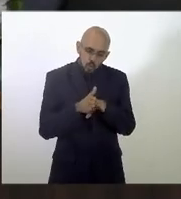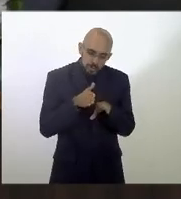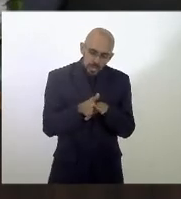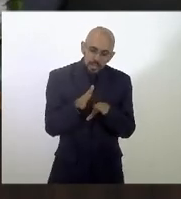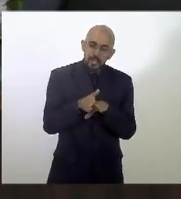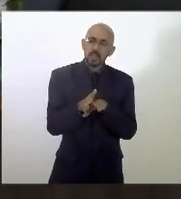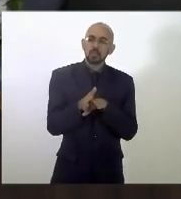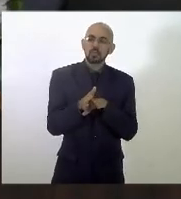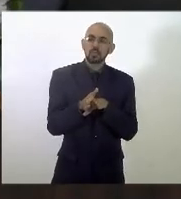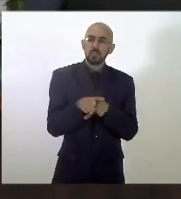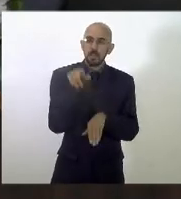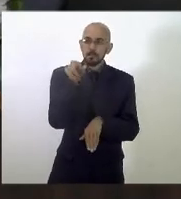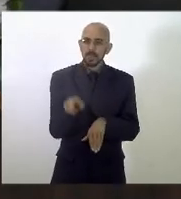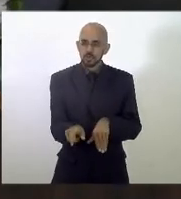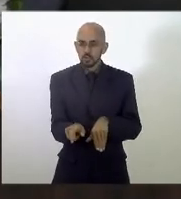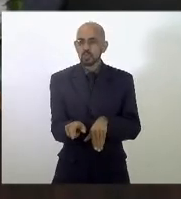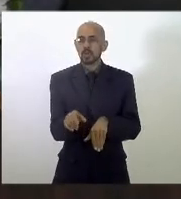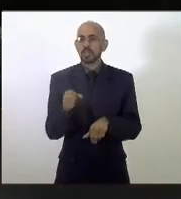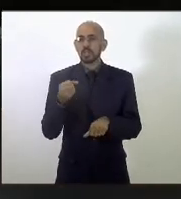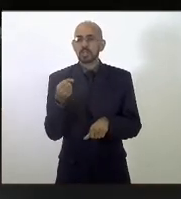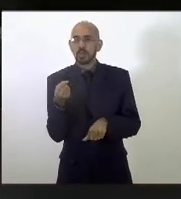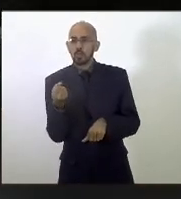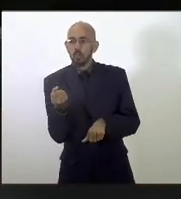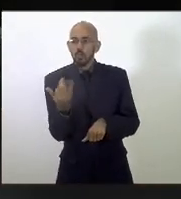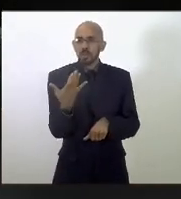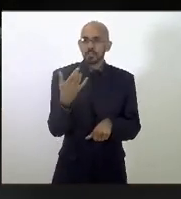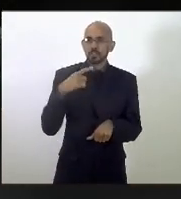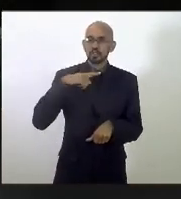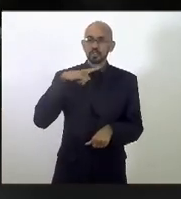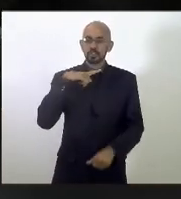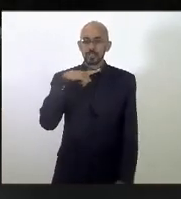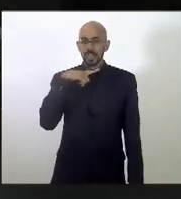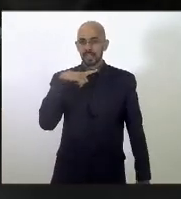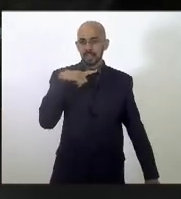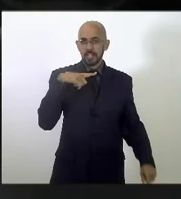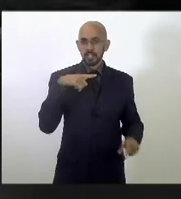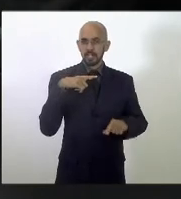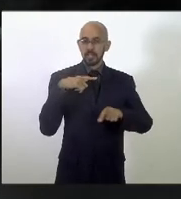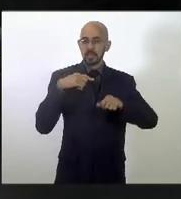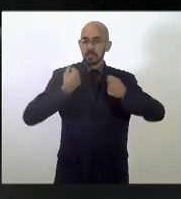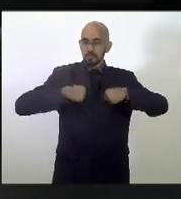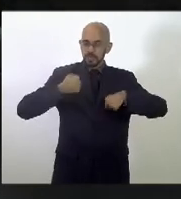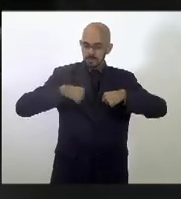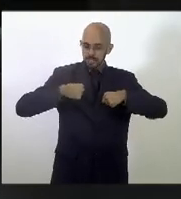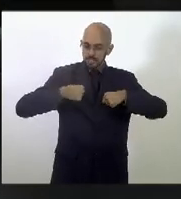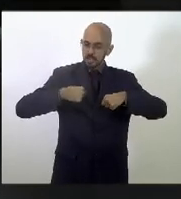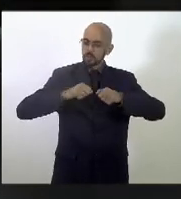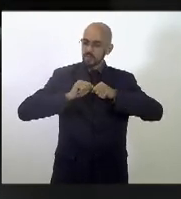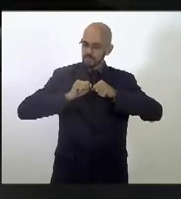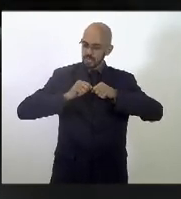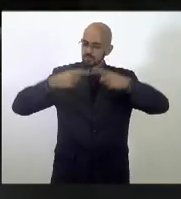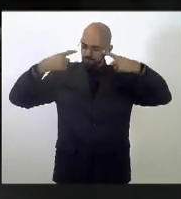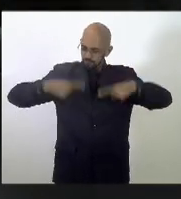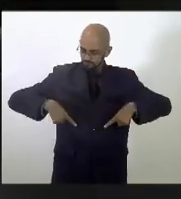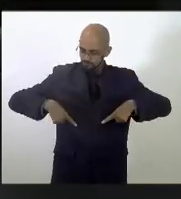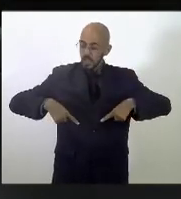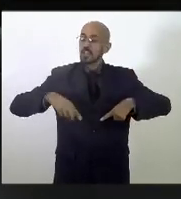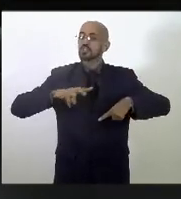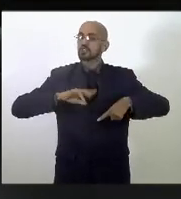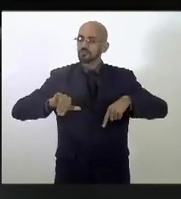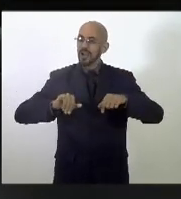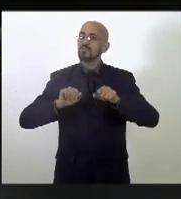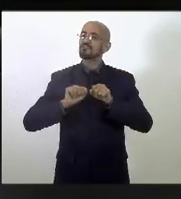alguém que, quando temos e tivemos, e quando tivermos que fazer o embate, faremos, mas